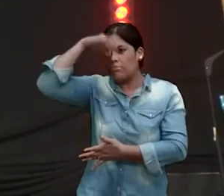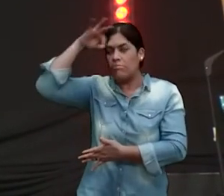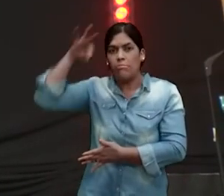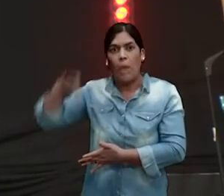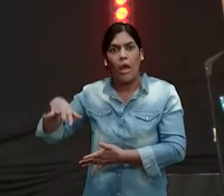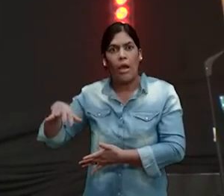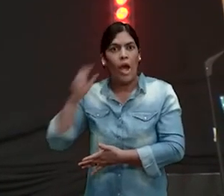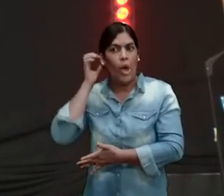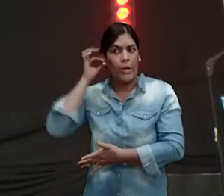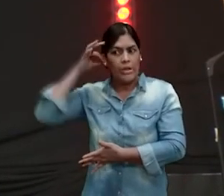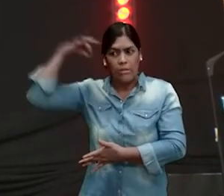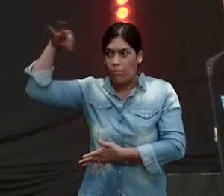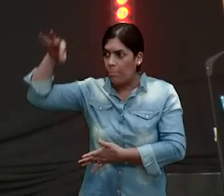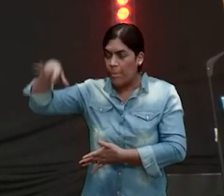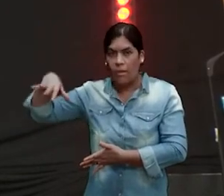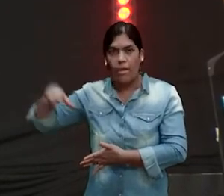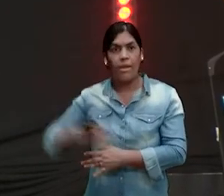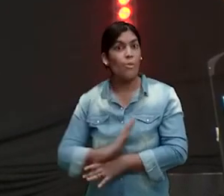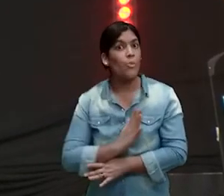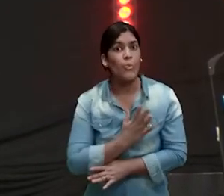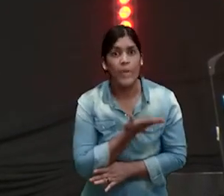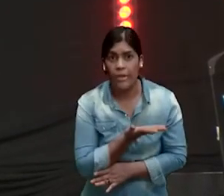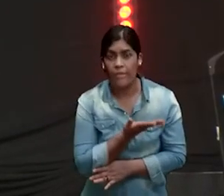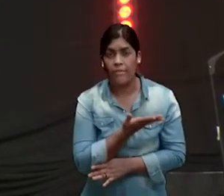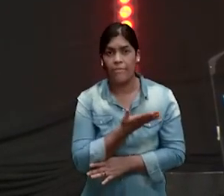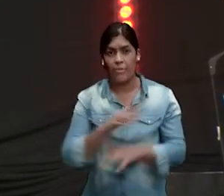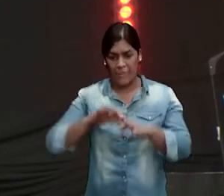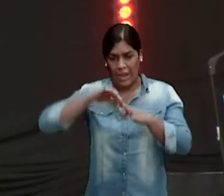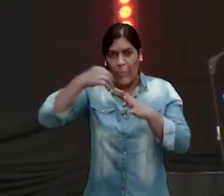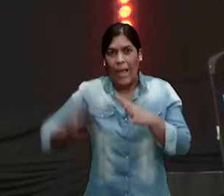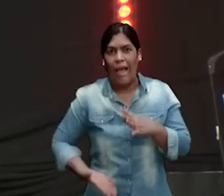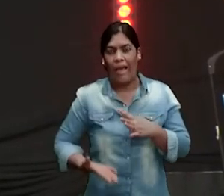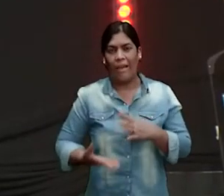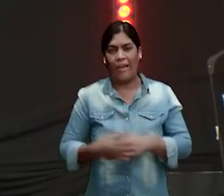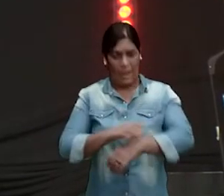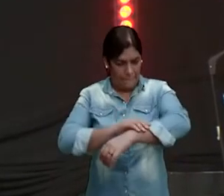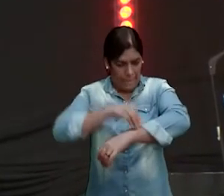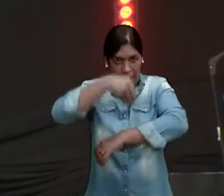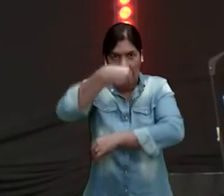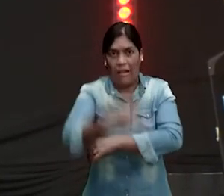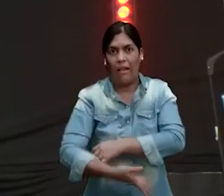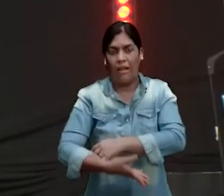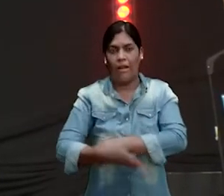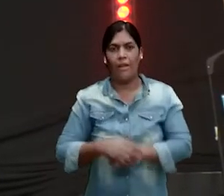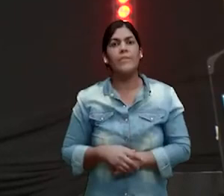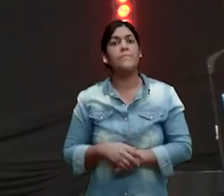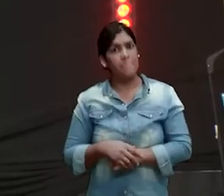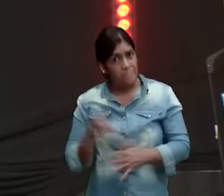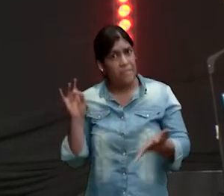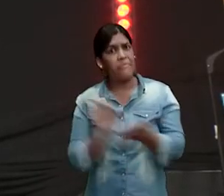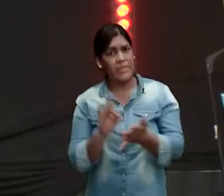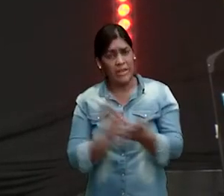caía faz um buraco aqui ó negócios horrível um dedo cai um pedaço da pele cai fica o órgão